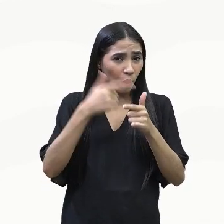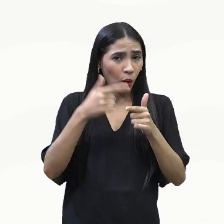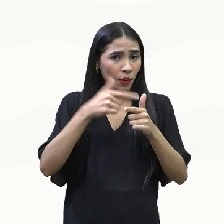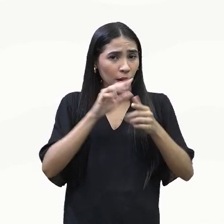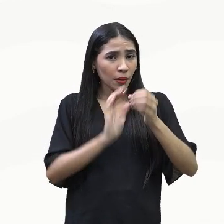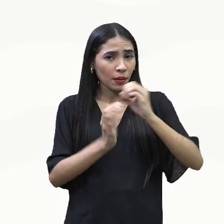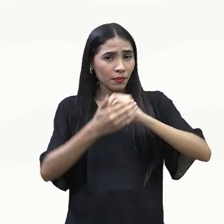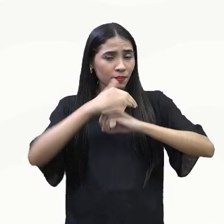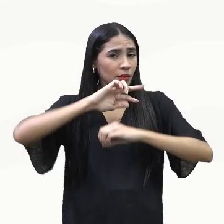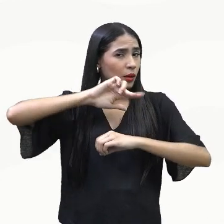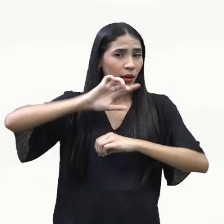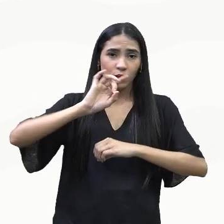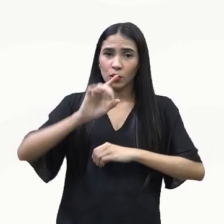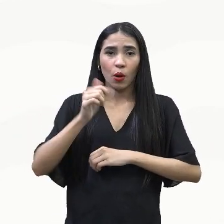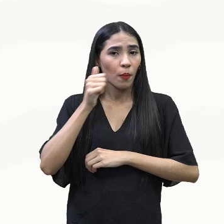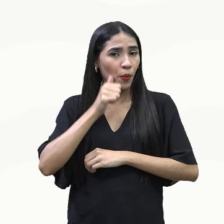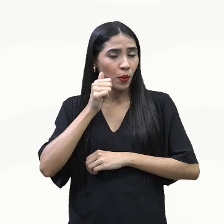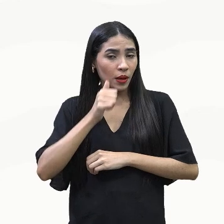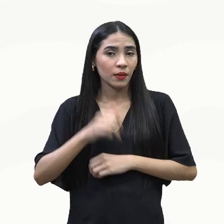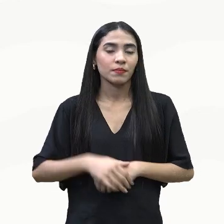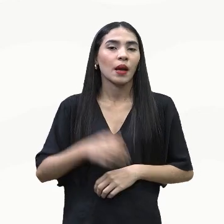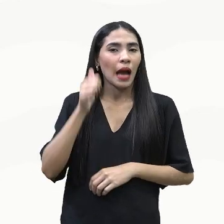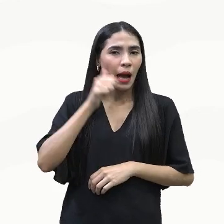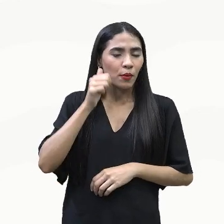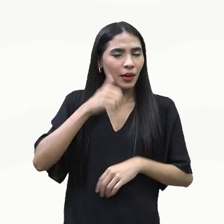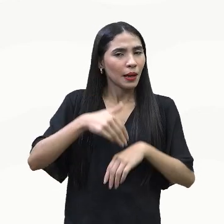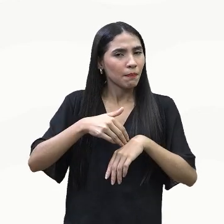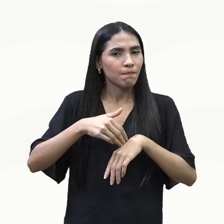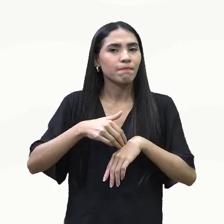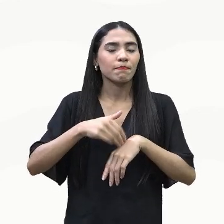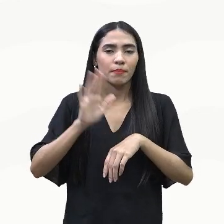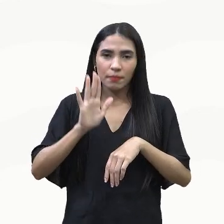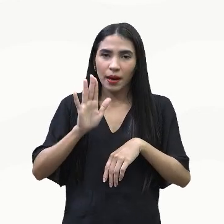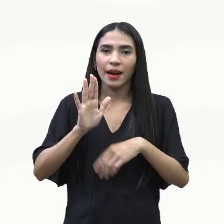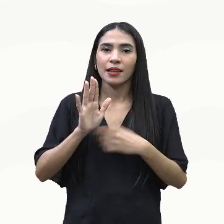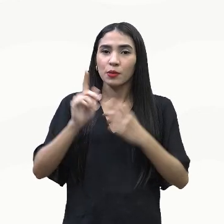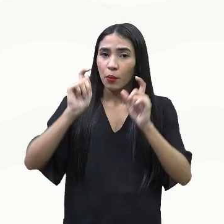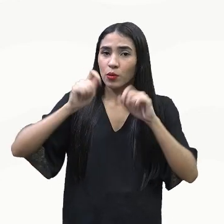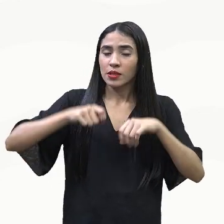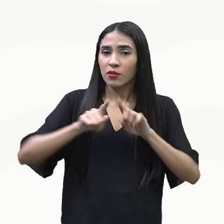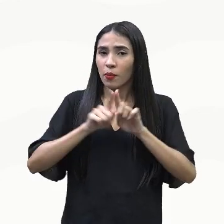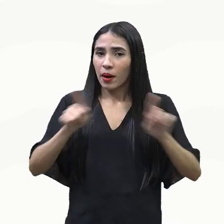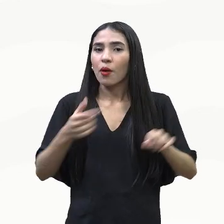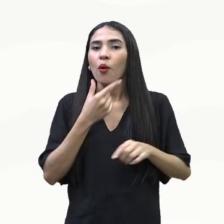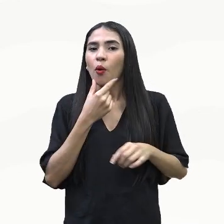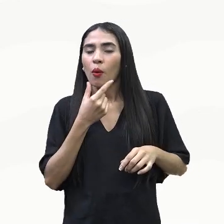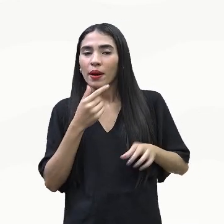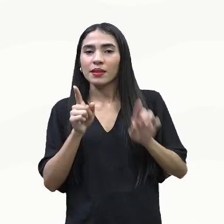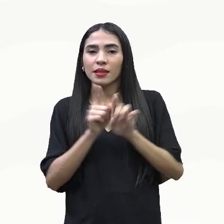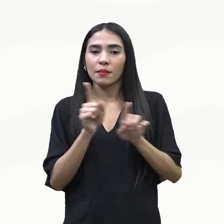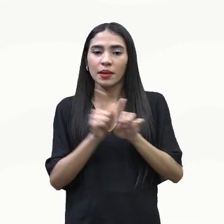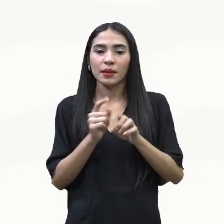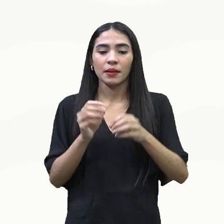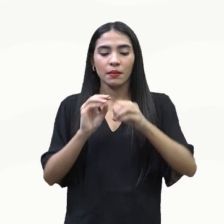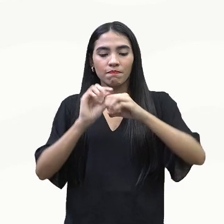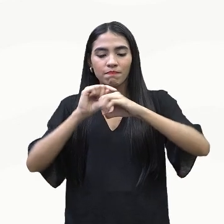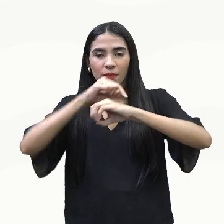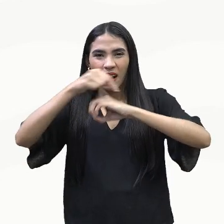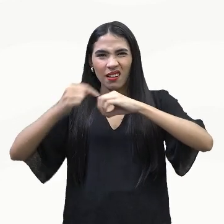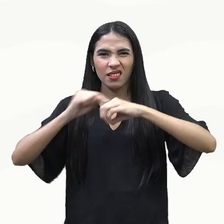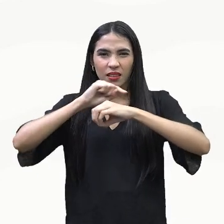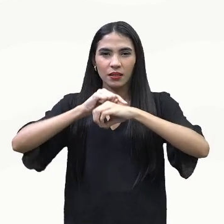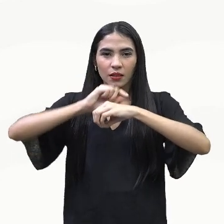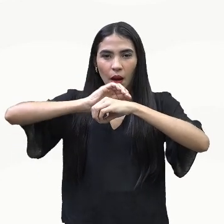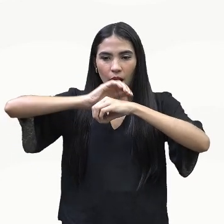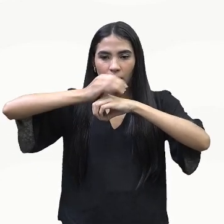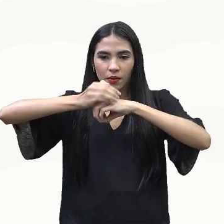mulher, tá certo? A mulher, claro, está mais predisposta, mas homem também tem. E ali criou-se, né, uma